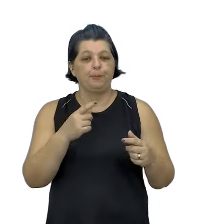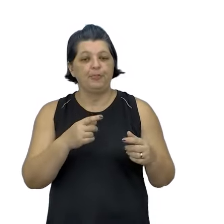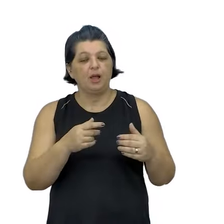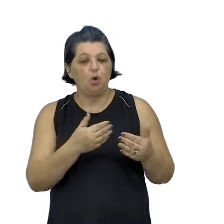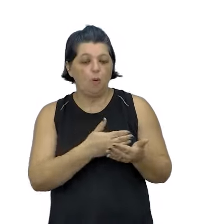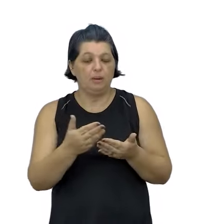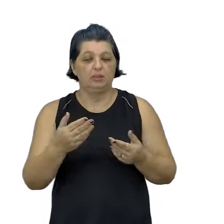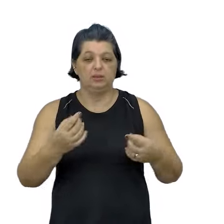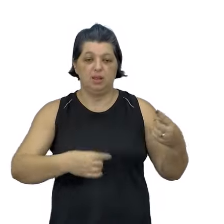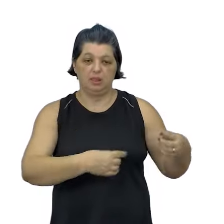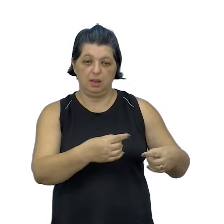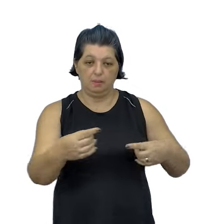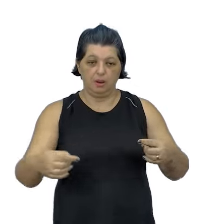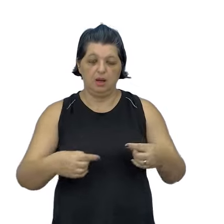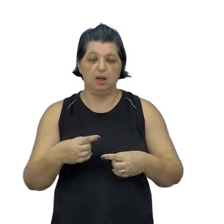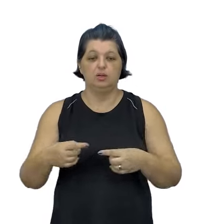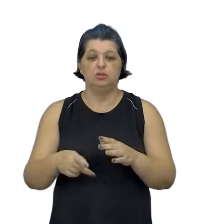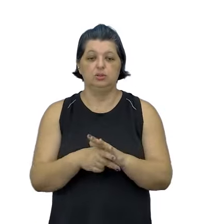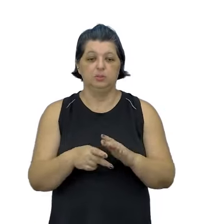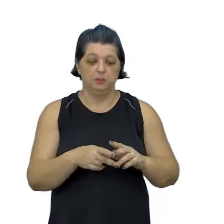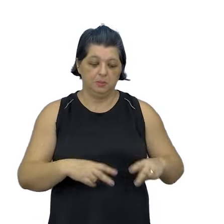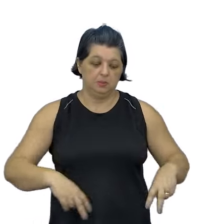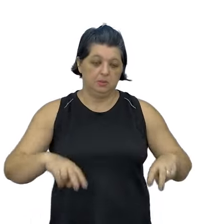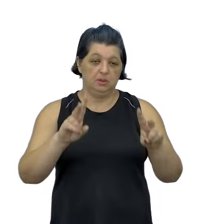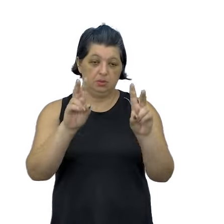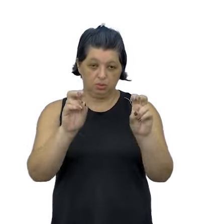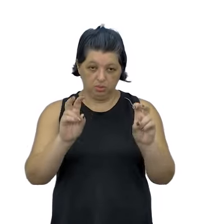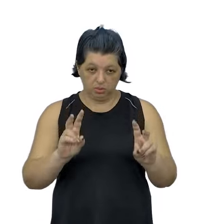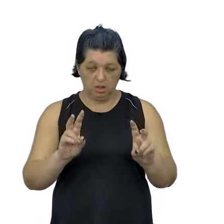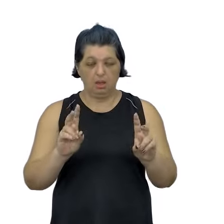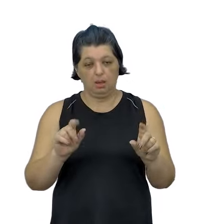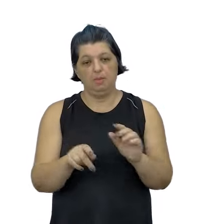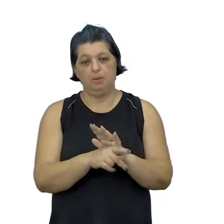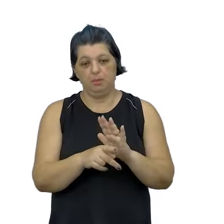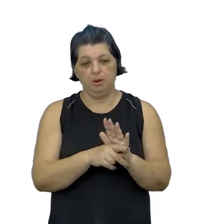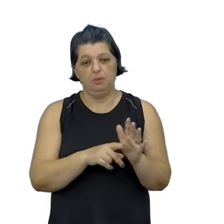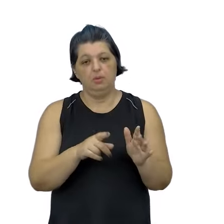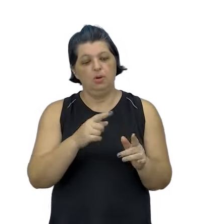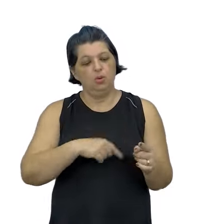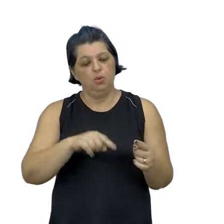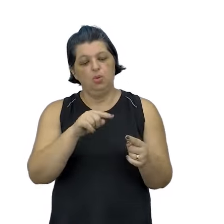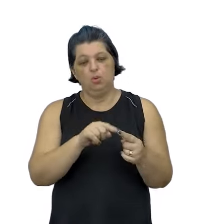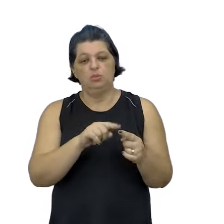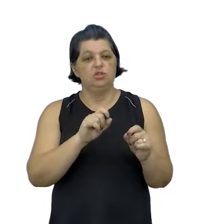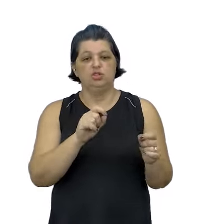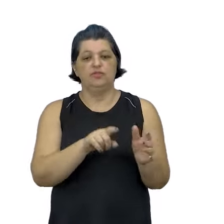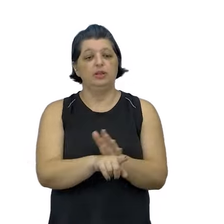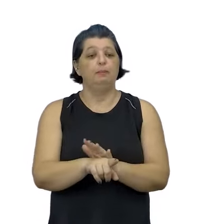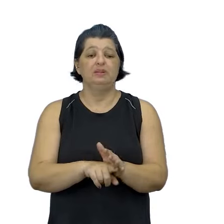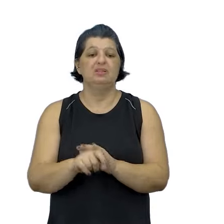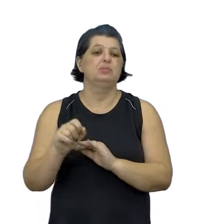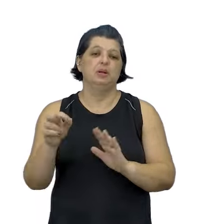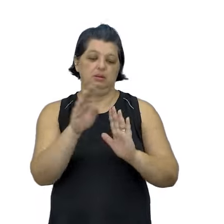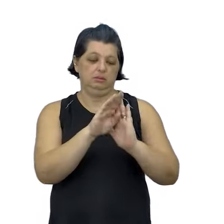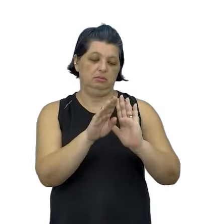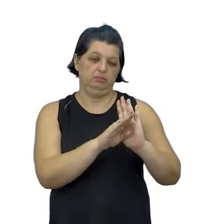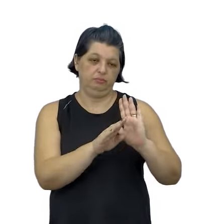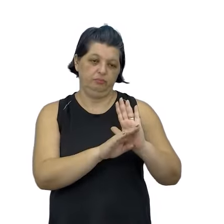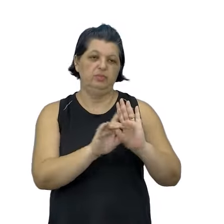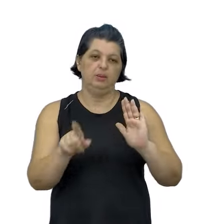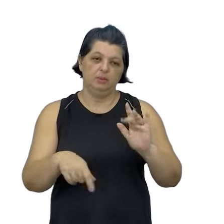que possa fazer a discussão dessa temática, que é o objeto de pesquisa, depois elabora roteiro, depois você orienta